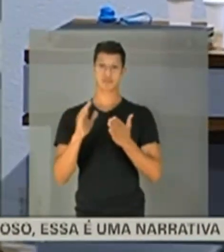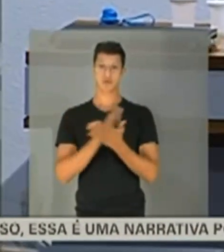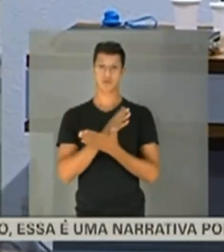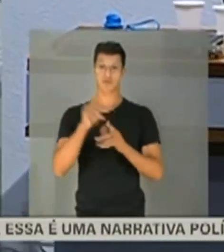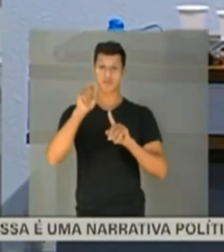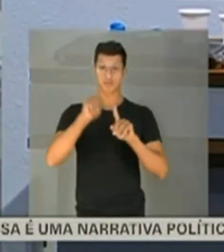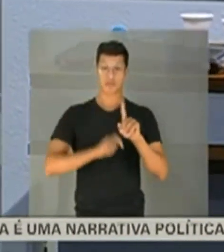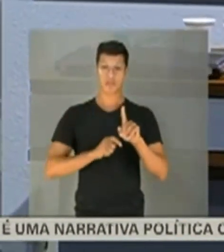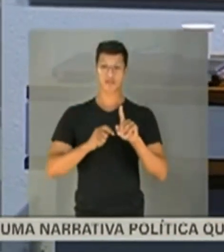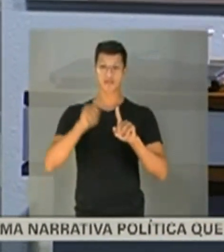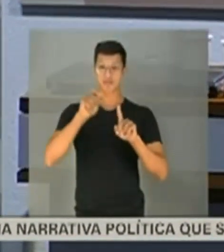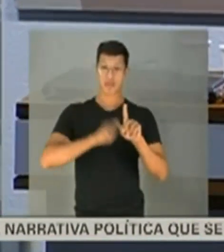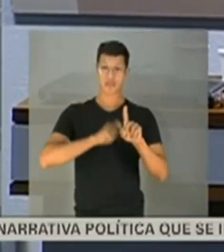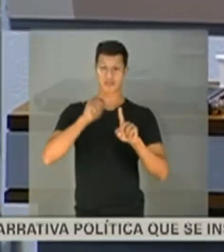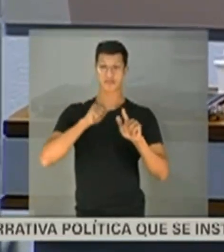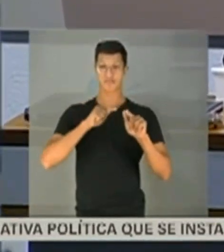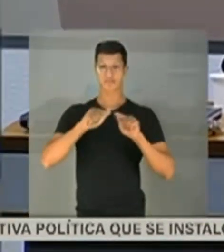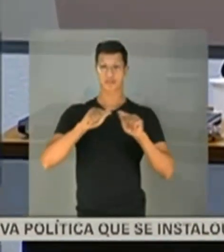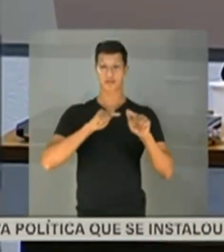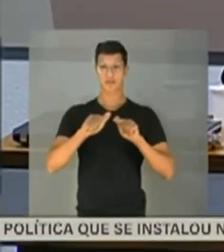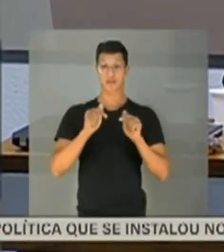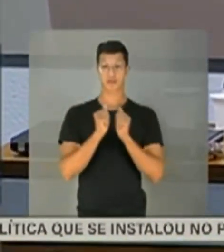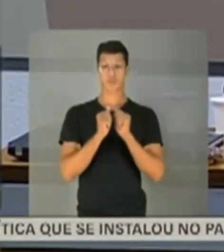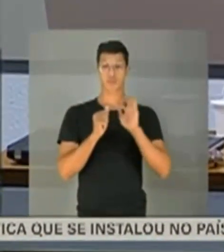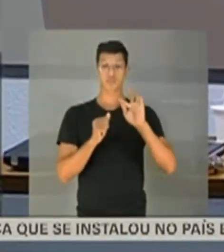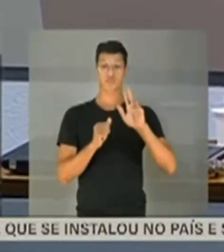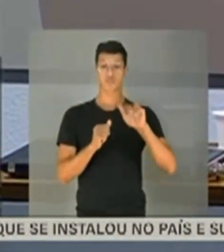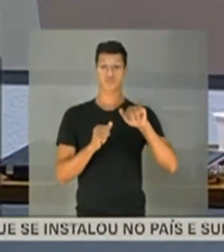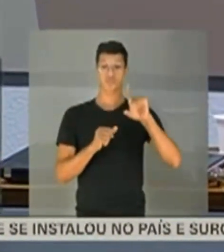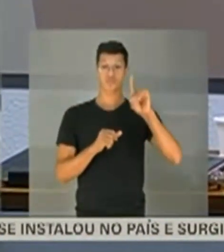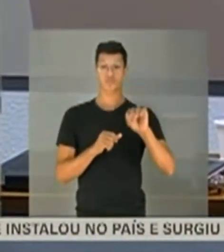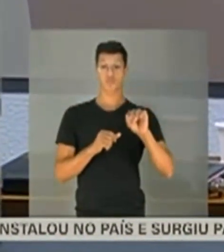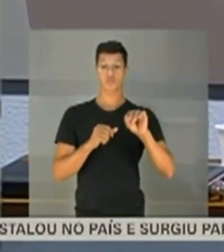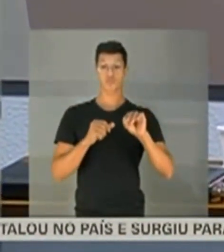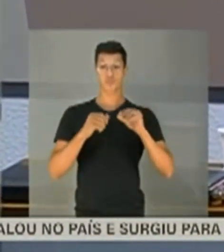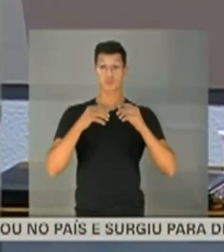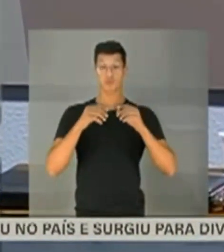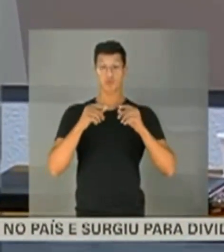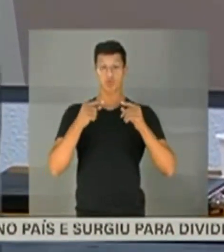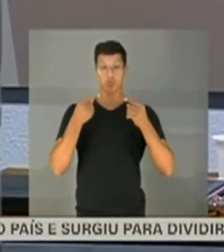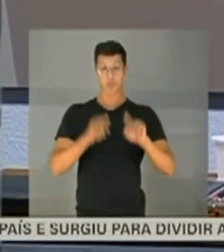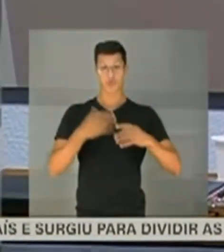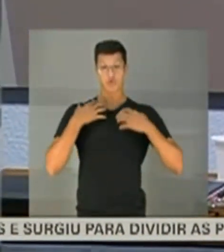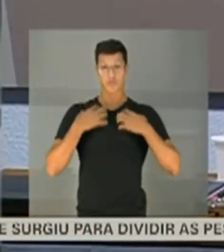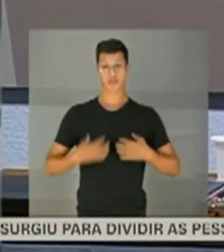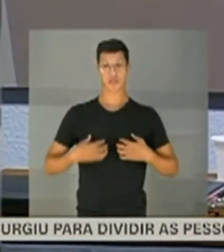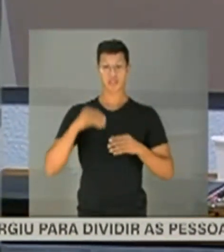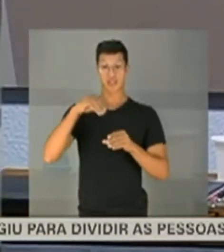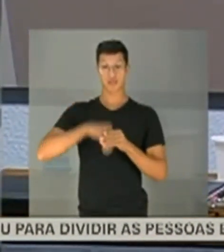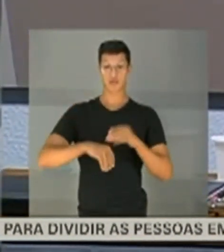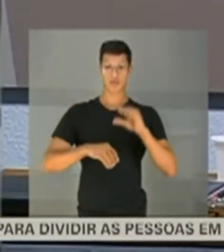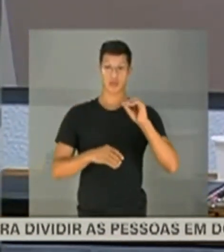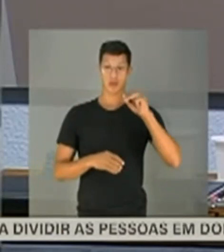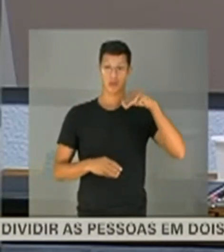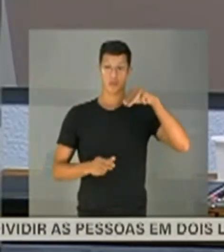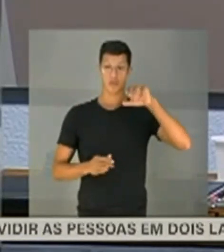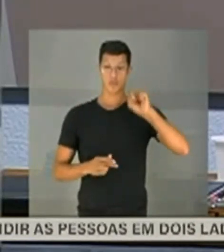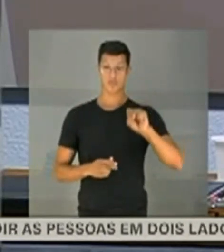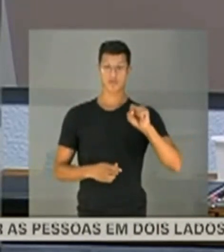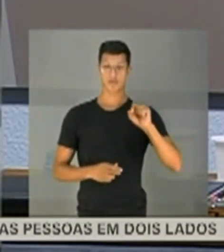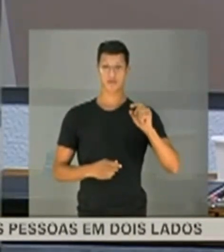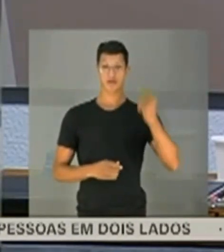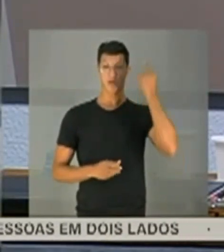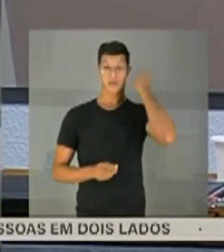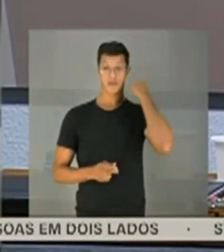meses, trabalhar com o Fundo Global contra a Tuberculose da Organização Mundial da Saúde. Na época,